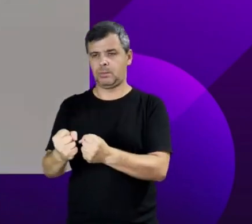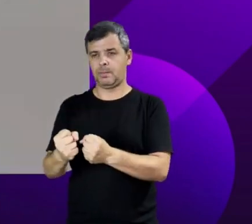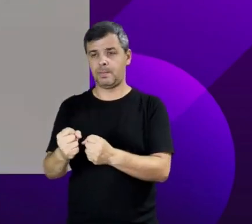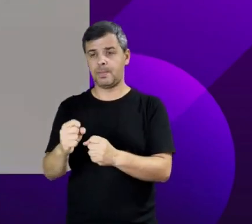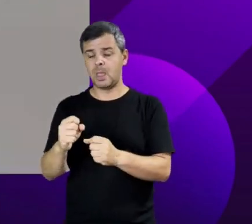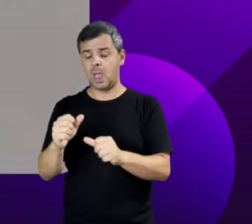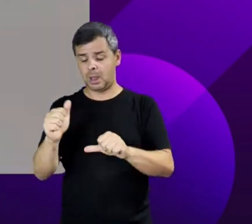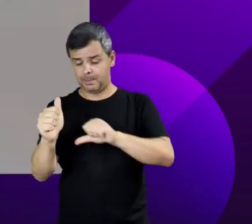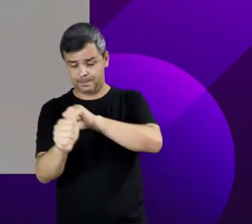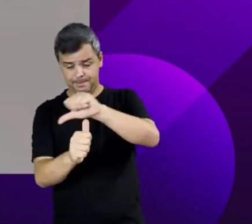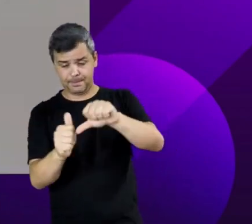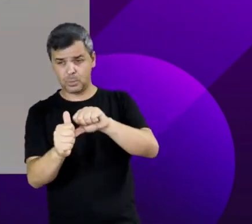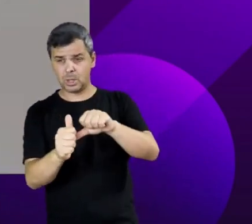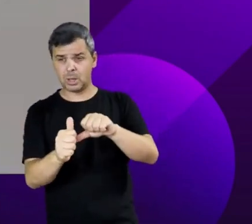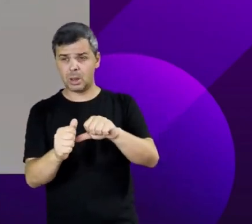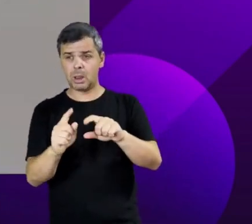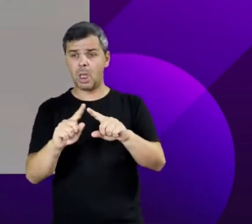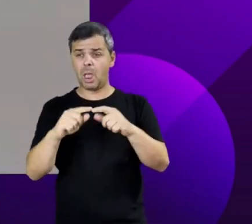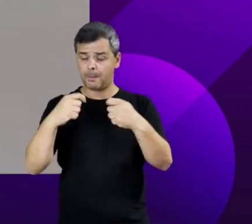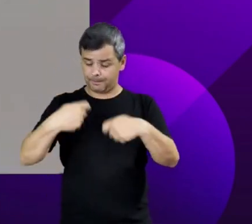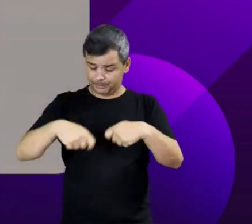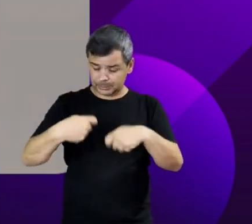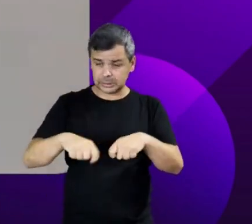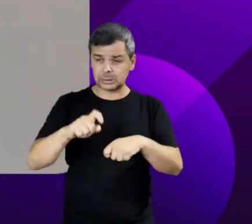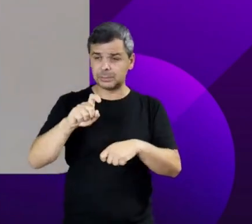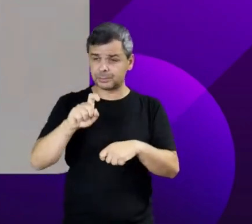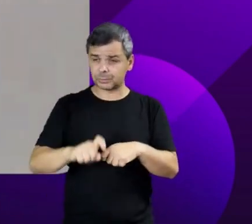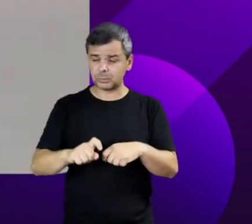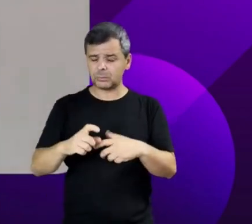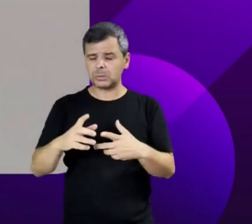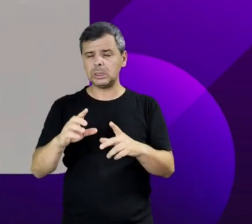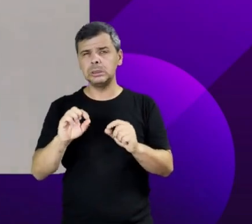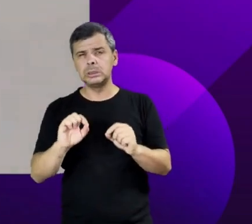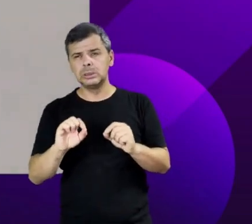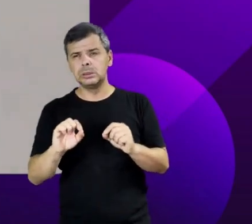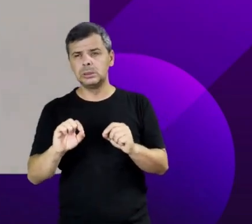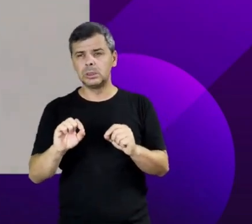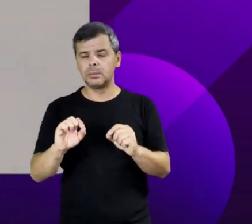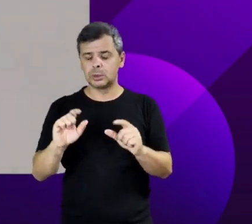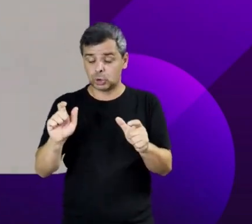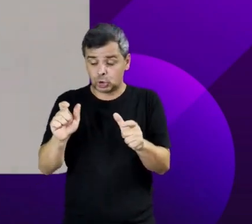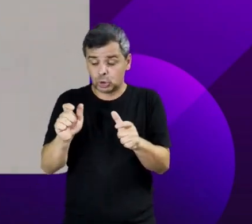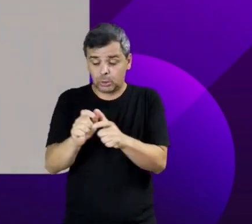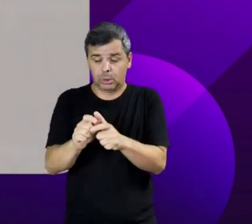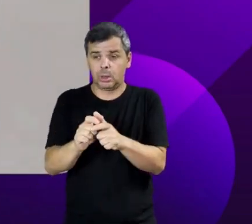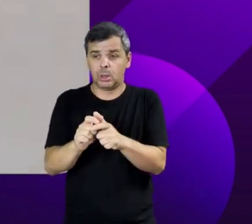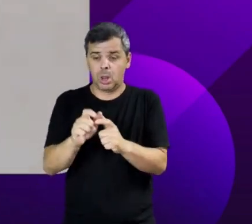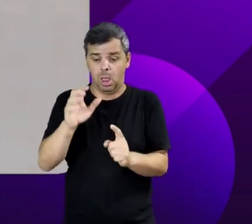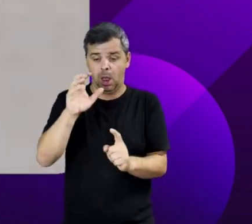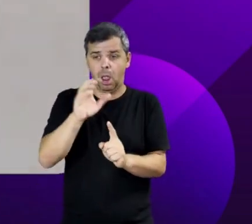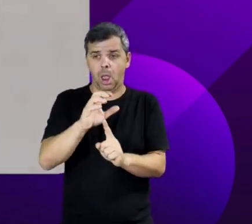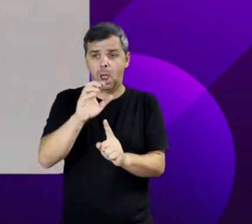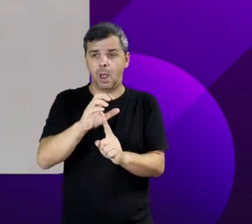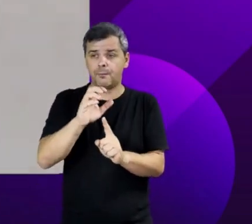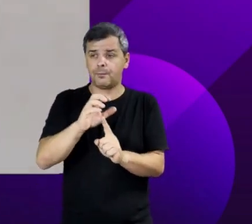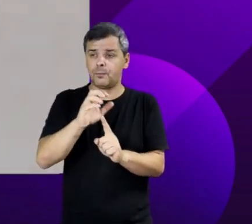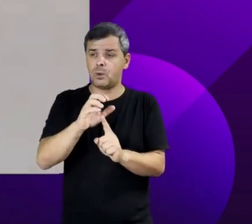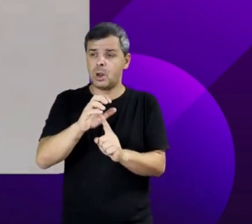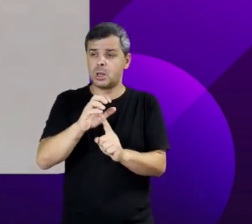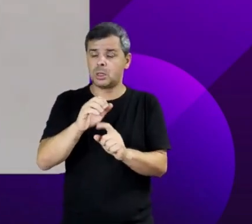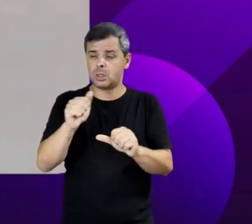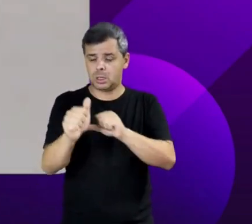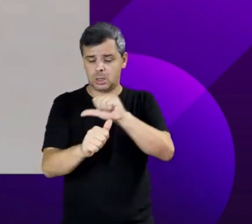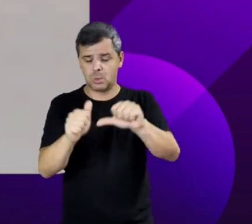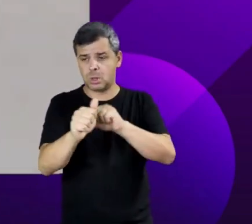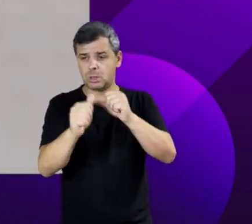Essa mudança, ela se faz necessária no sentido de minimizar o impacto, então, dessas